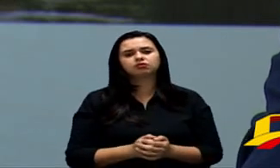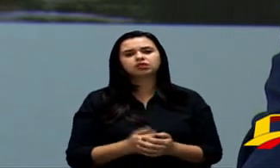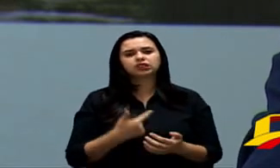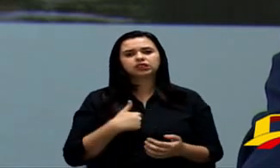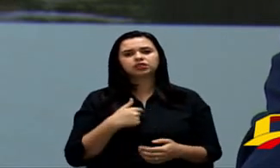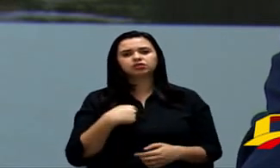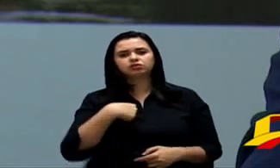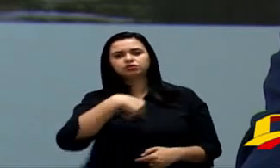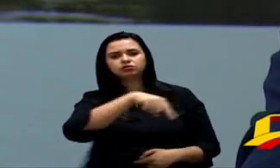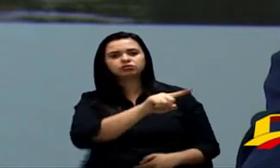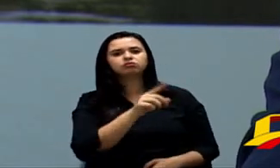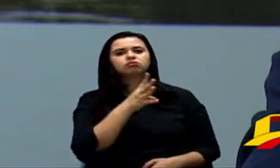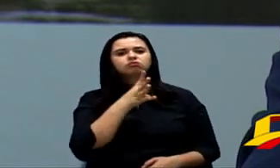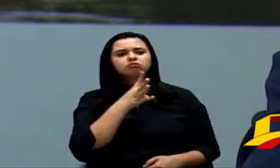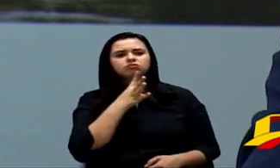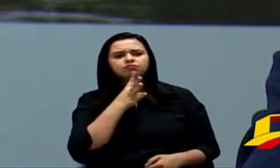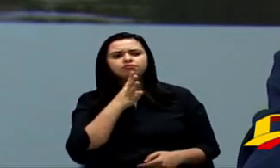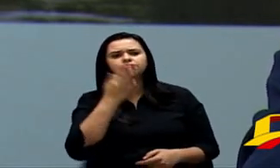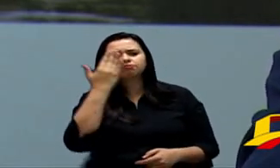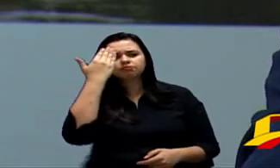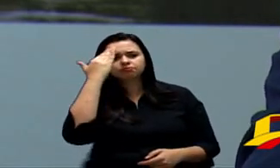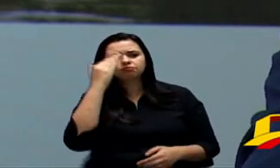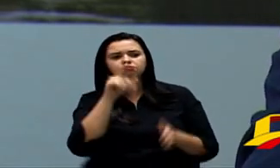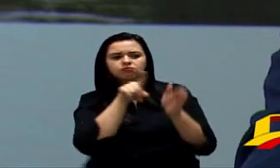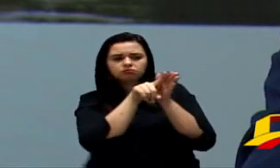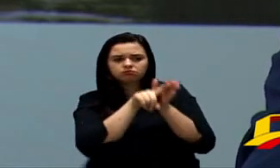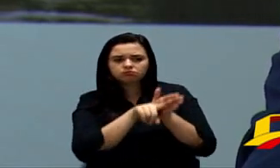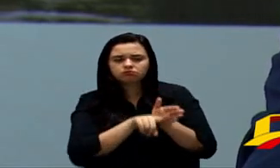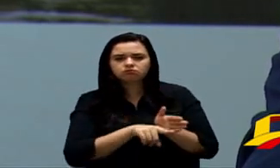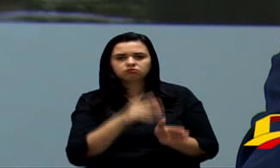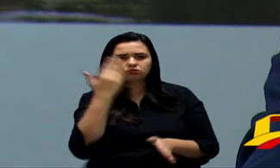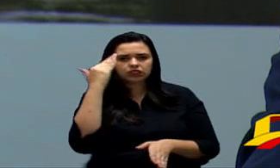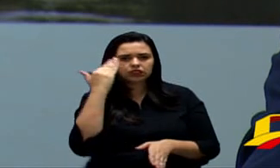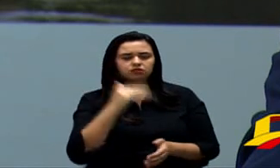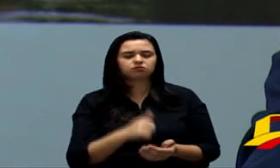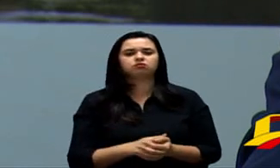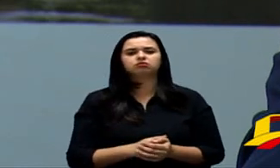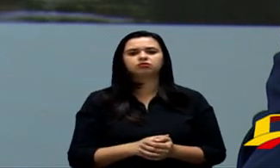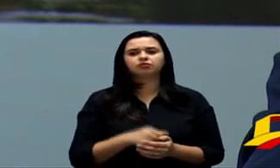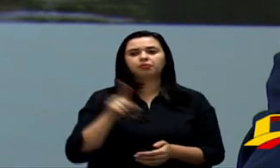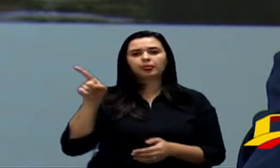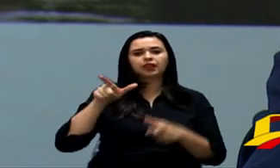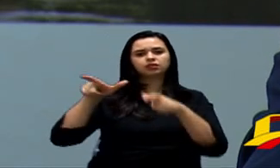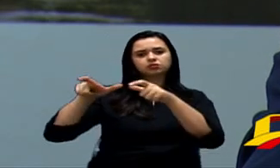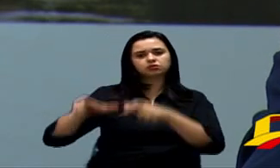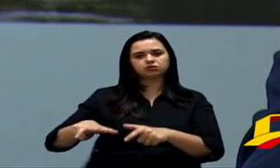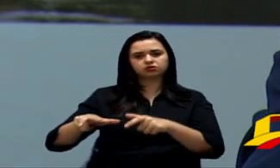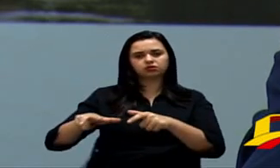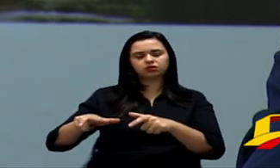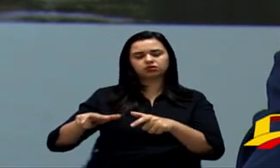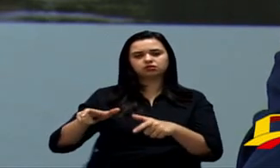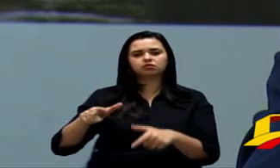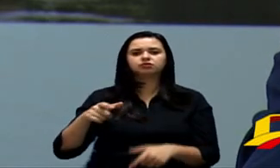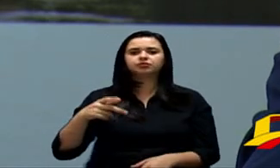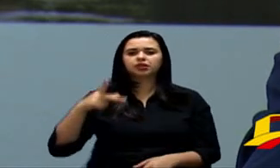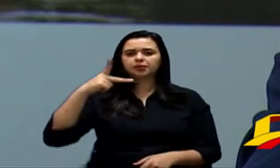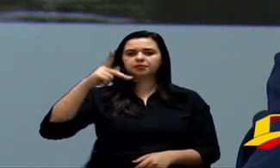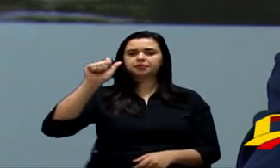fui conhecer mais a fundo. Desculpa, e no meu bairro, no Paineiras, mora o Lucílio, que foi